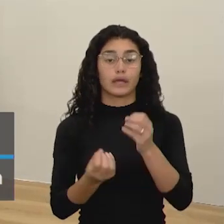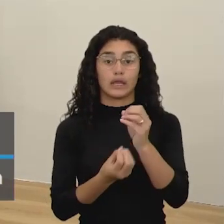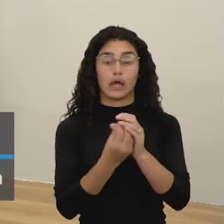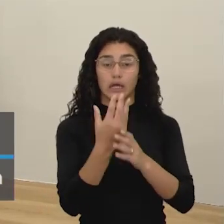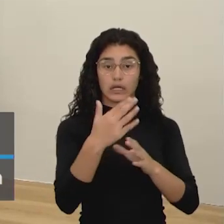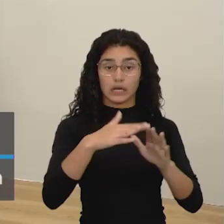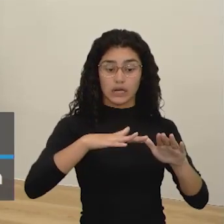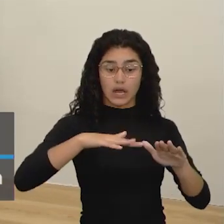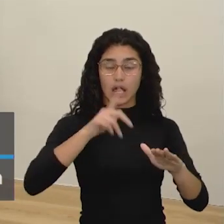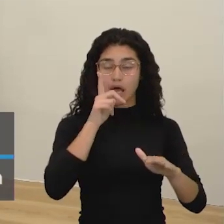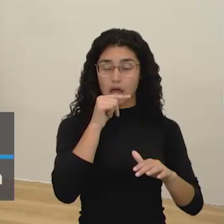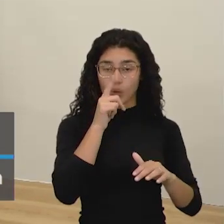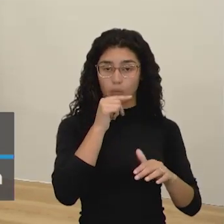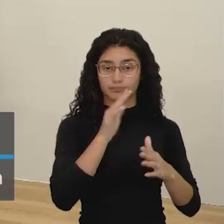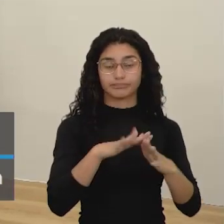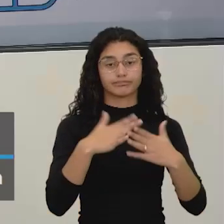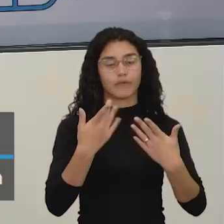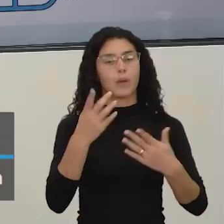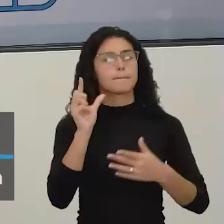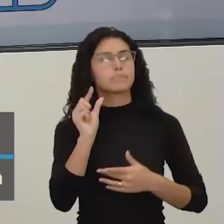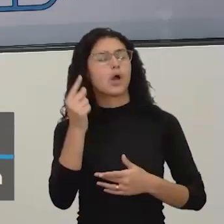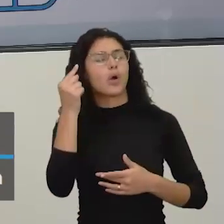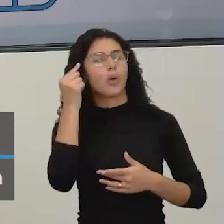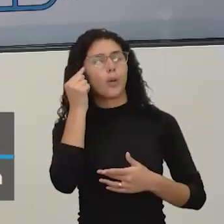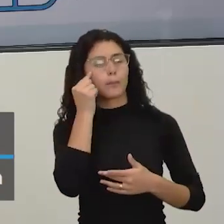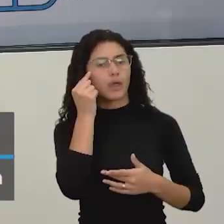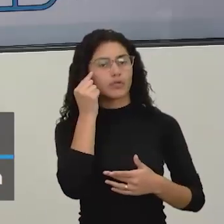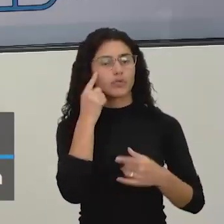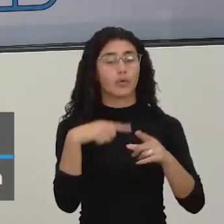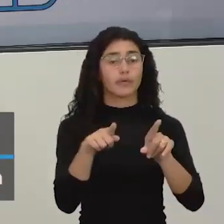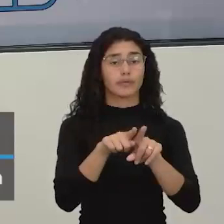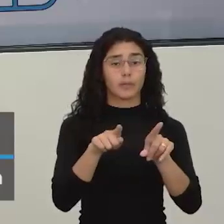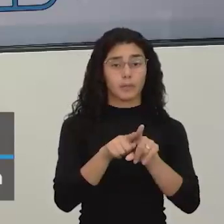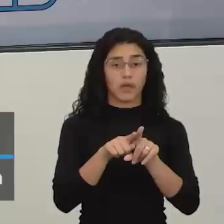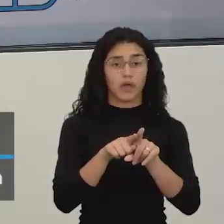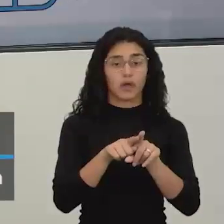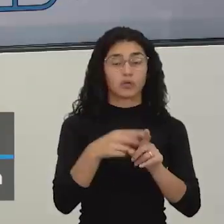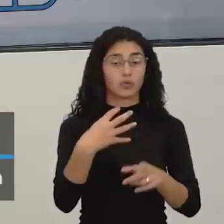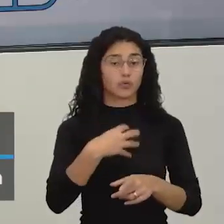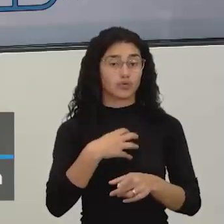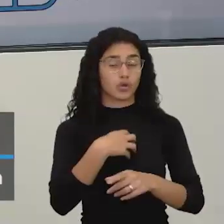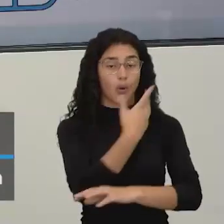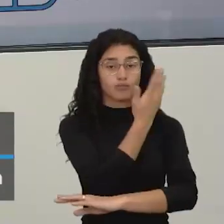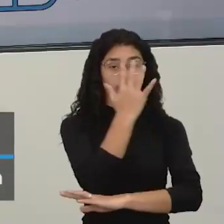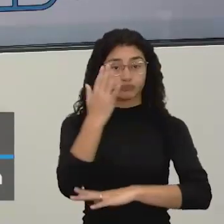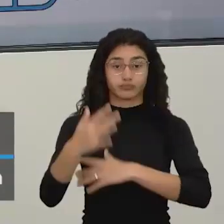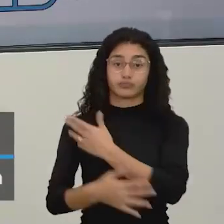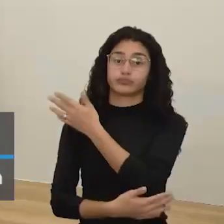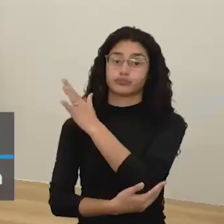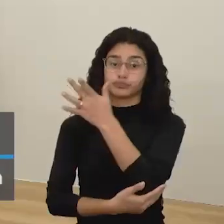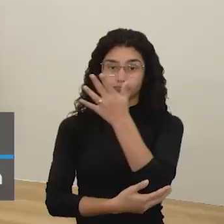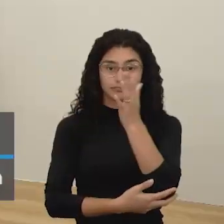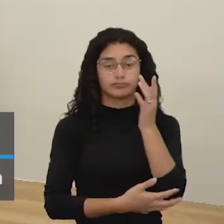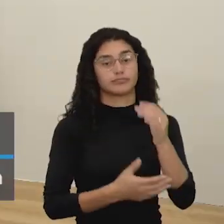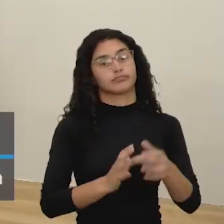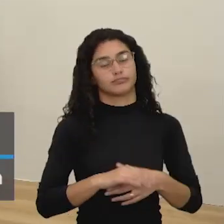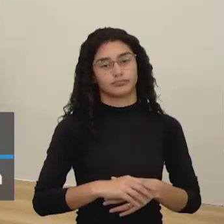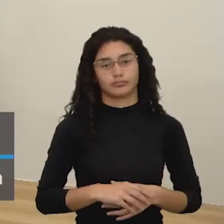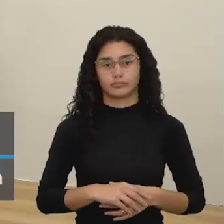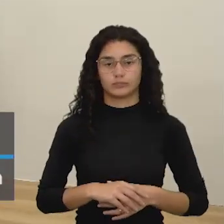água. Verdade. Só que ele pouco levou em consideração as questões atmosféricas. Da natureza, né? Descarga elétrica,